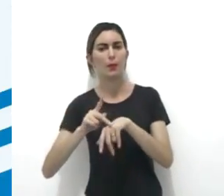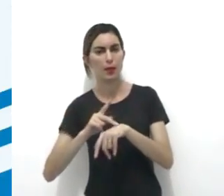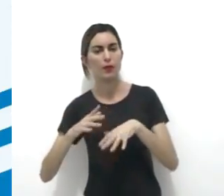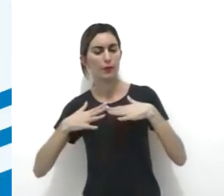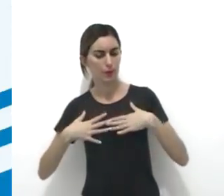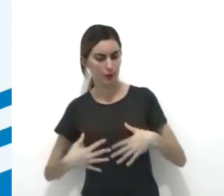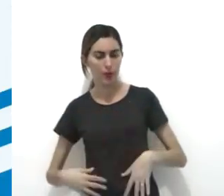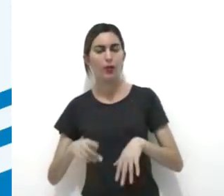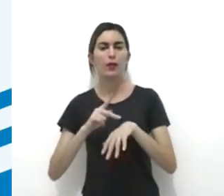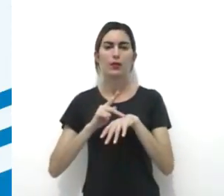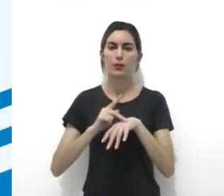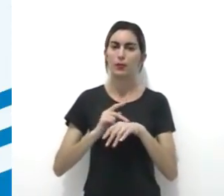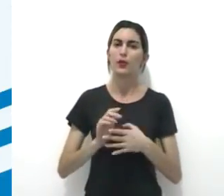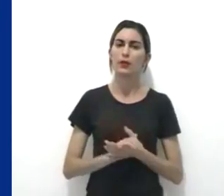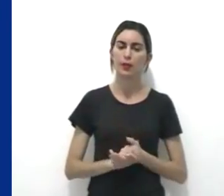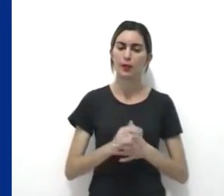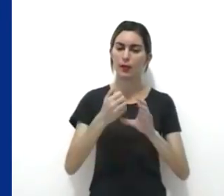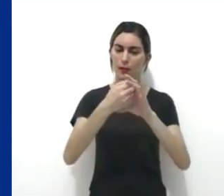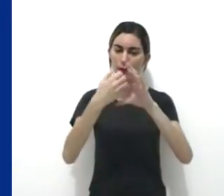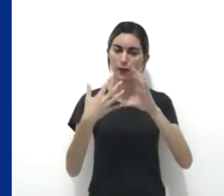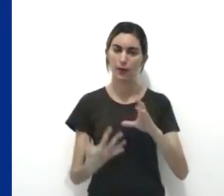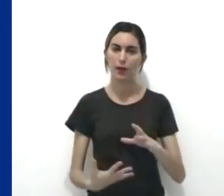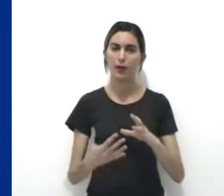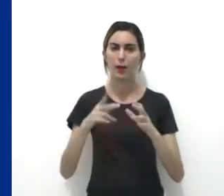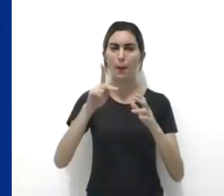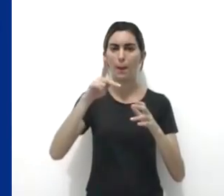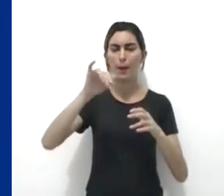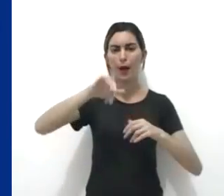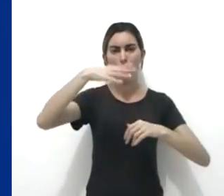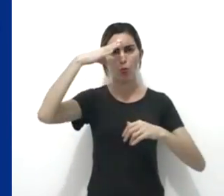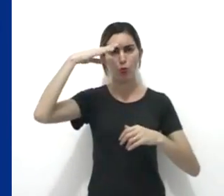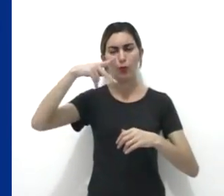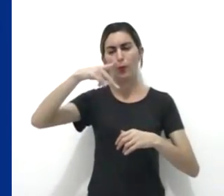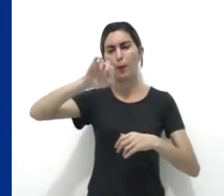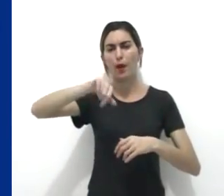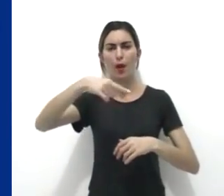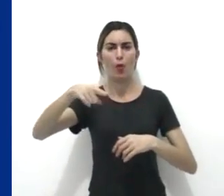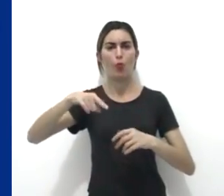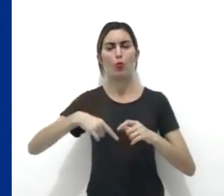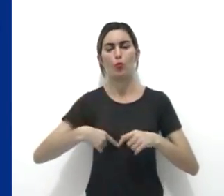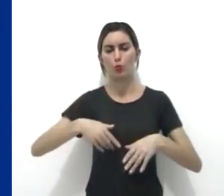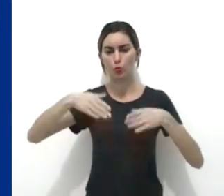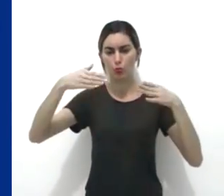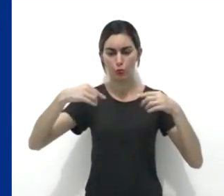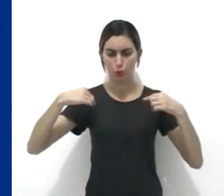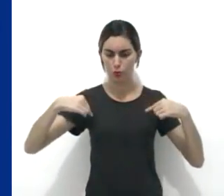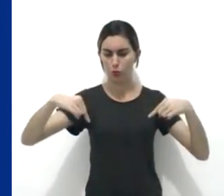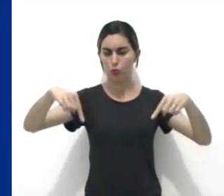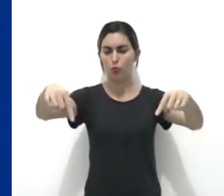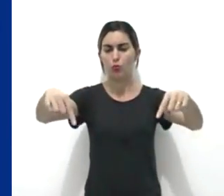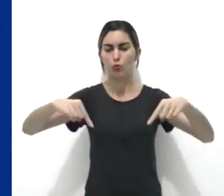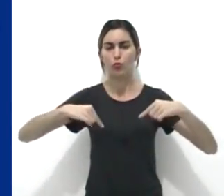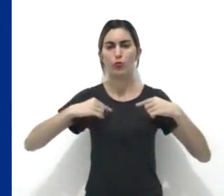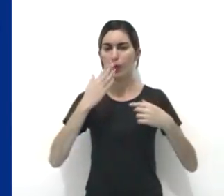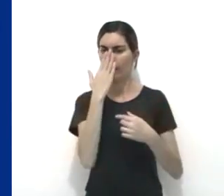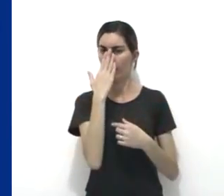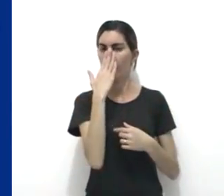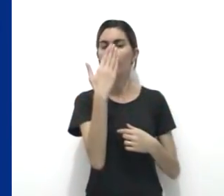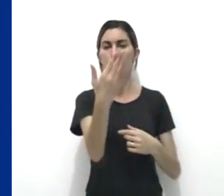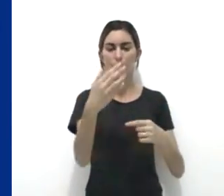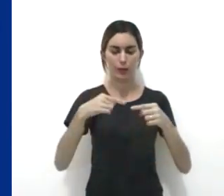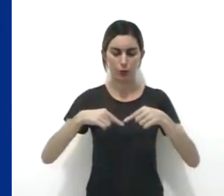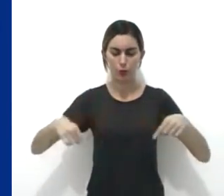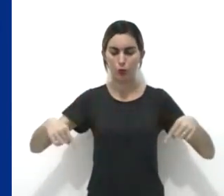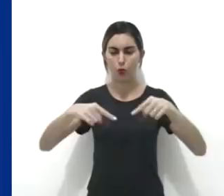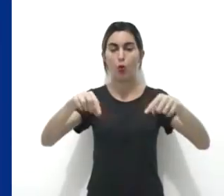preta fica na casa preta. Característica dos peões. Os peões estão na linha de frente do jogo do xadrez